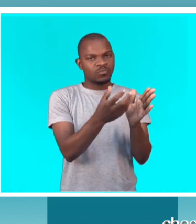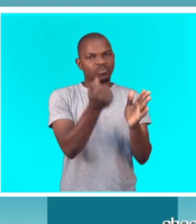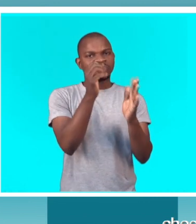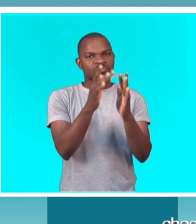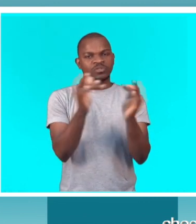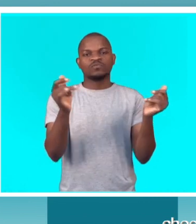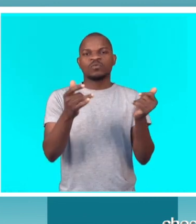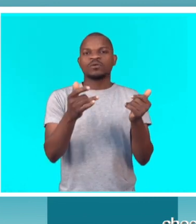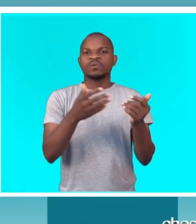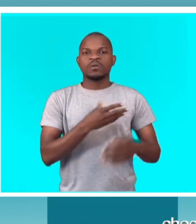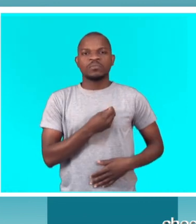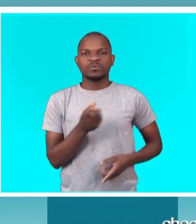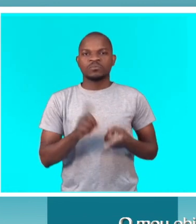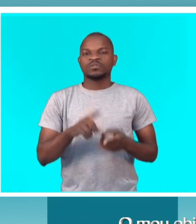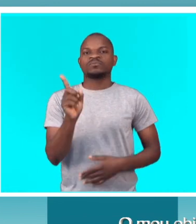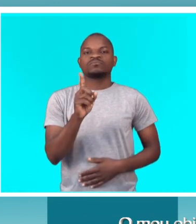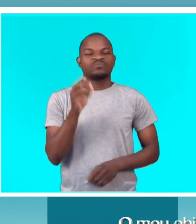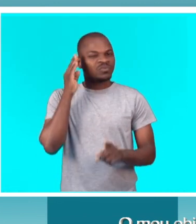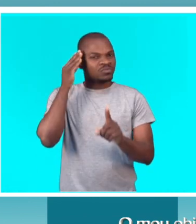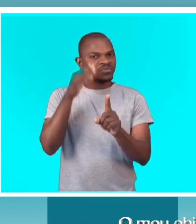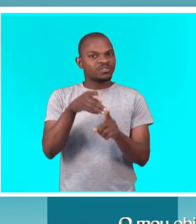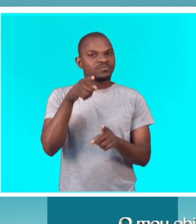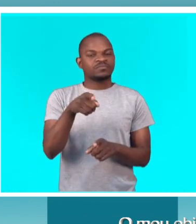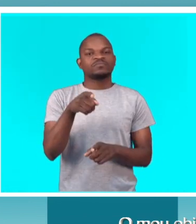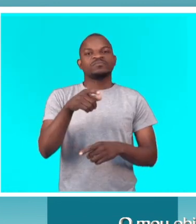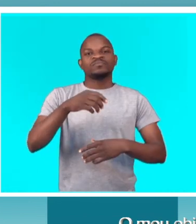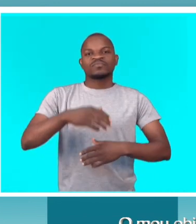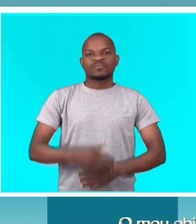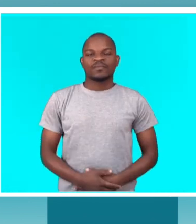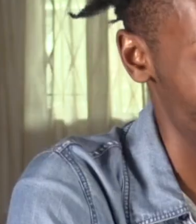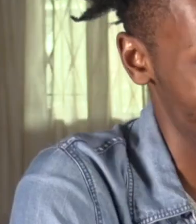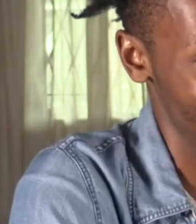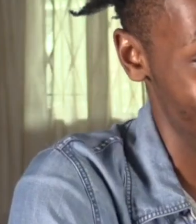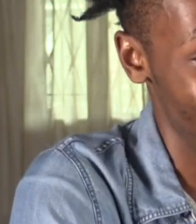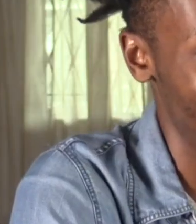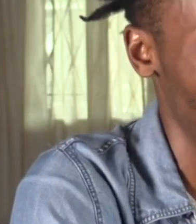medo de expressar a arte. Então, o meu objetivo é esse. Eu quero ser muito bom.